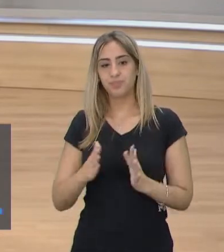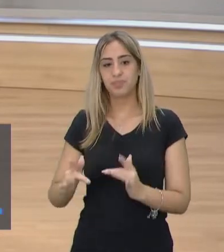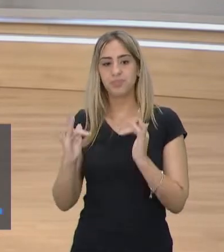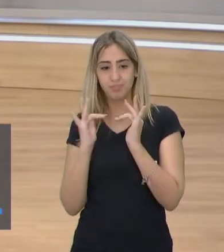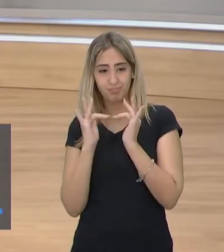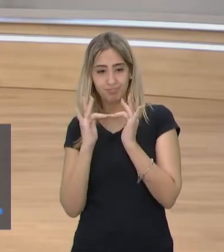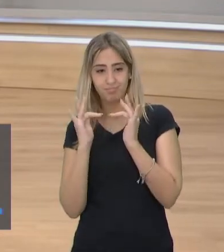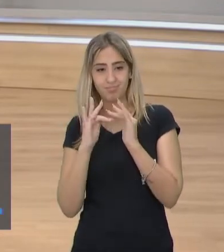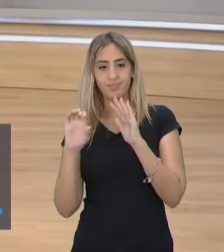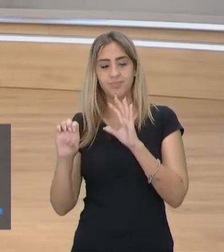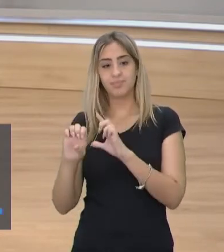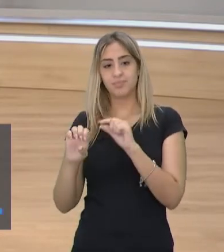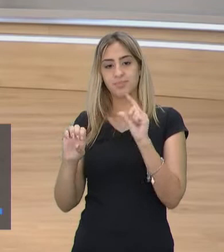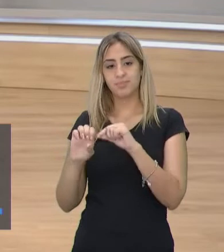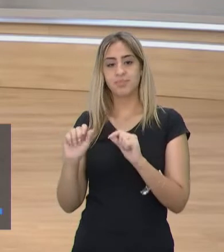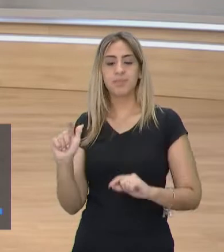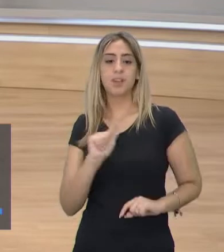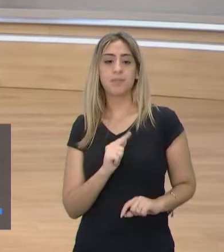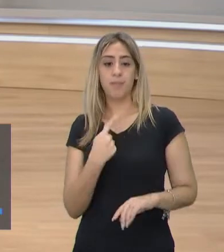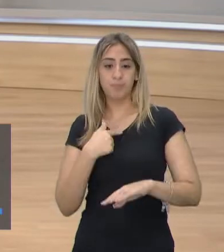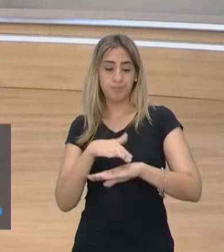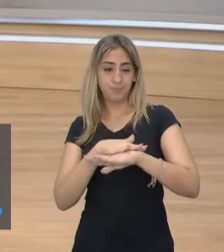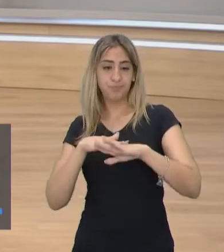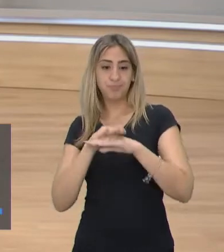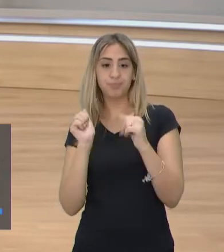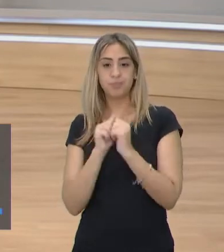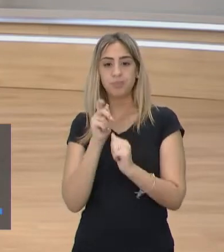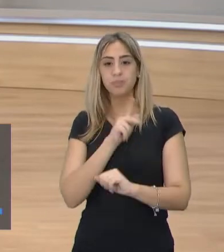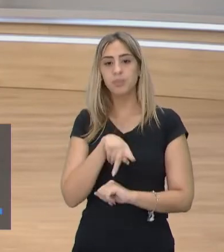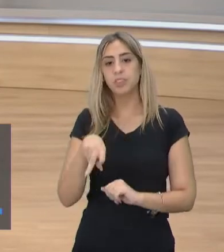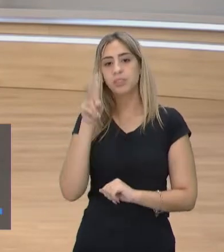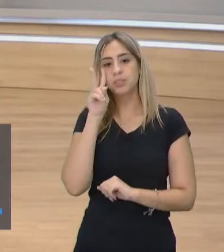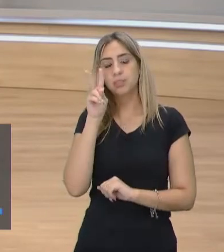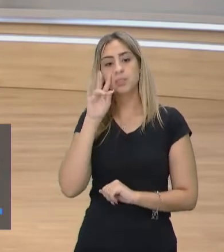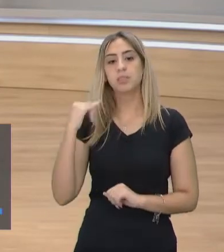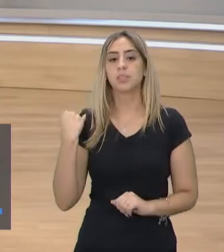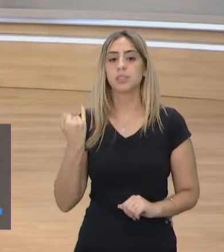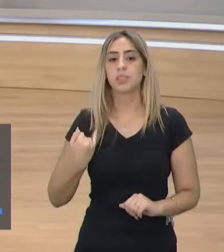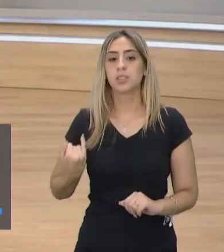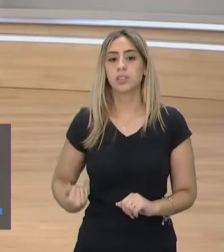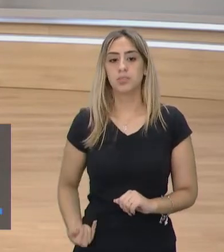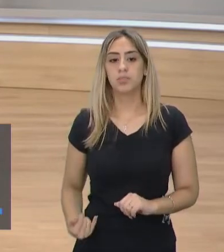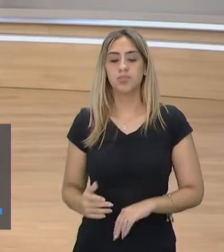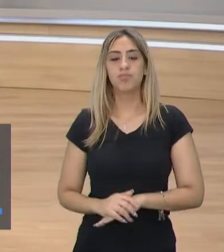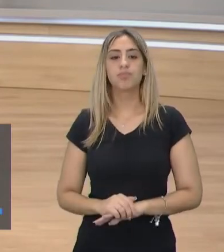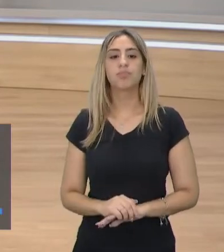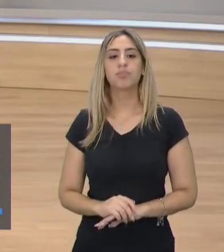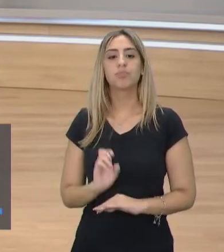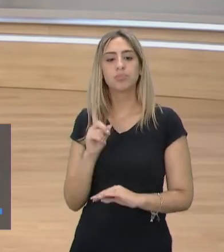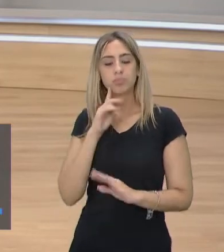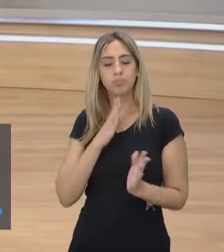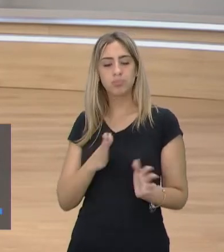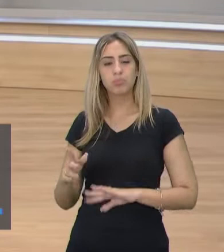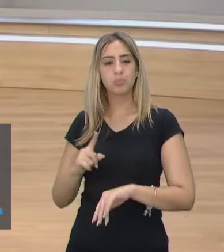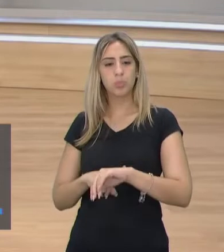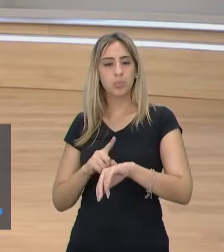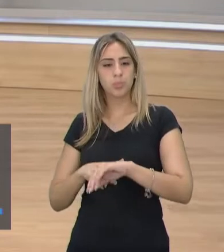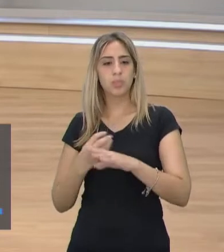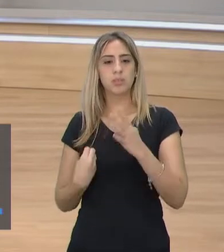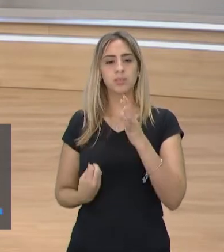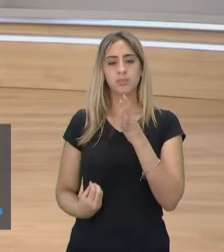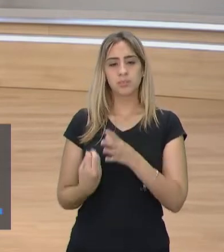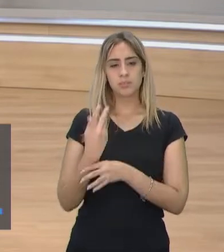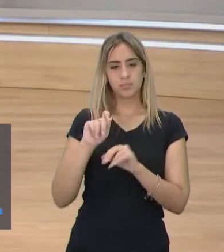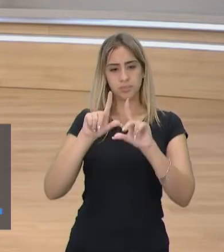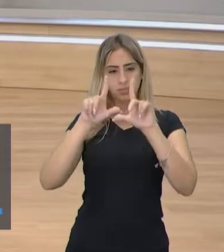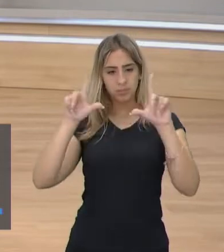Conexão Empreendedora, a gente teve uma conversa com a professora de História, a professora Janaína Jardim, e num determinado momento apareceu lá uma